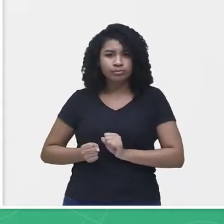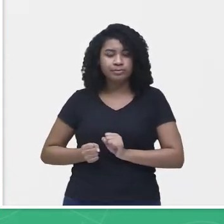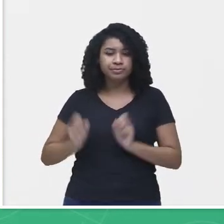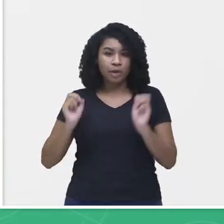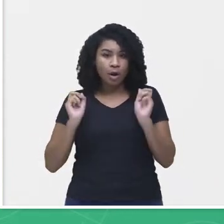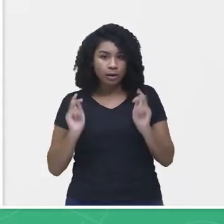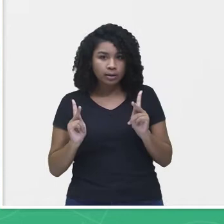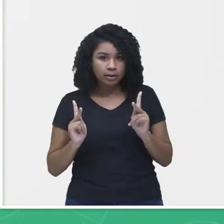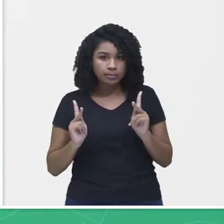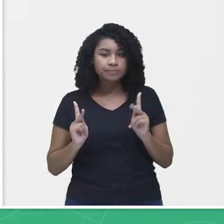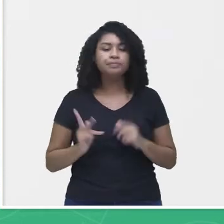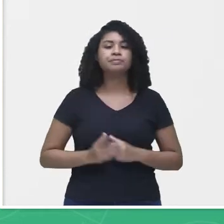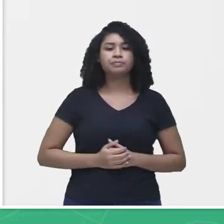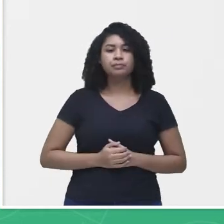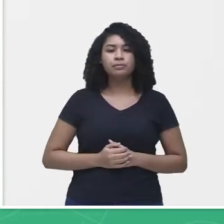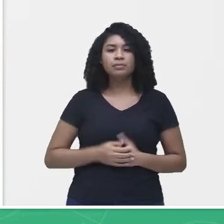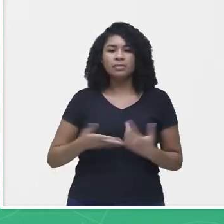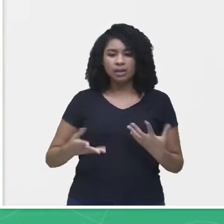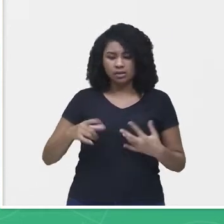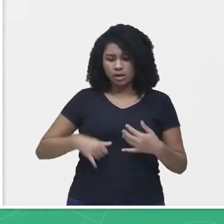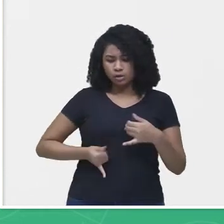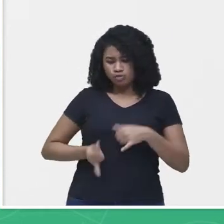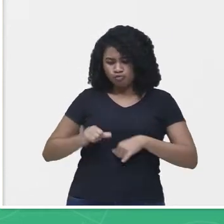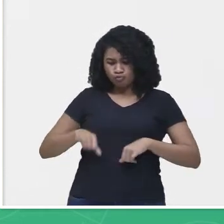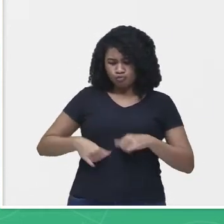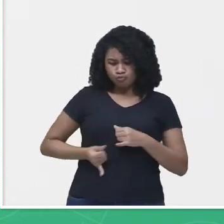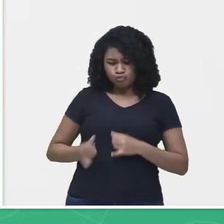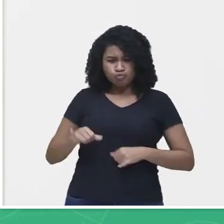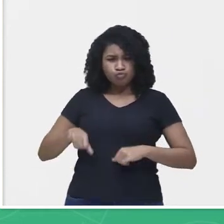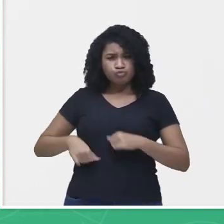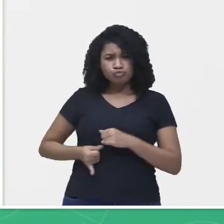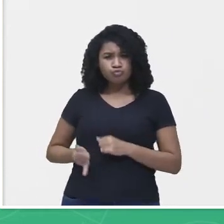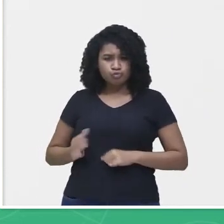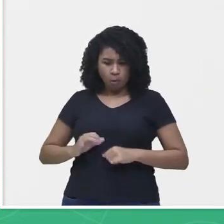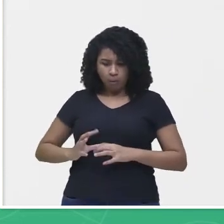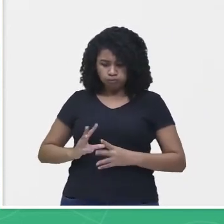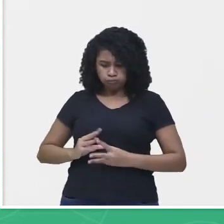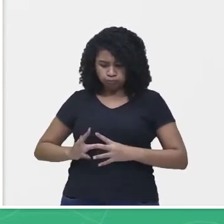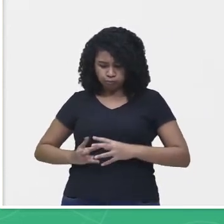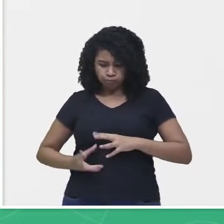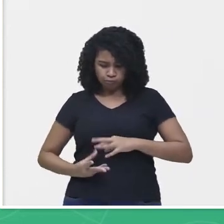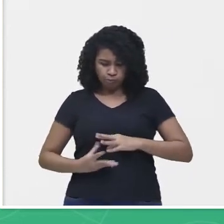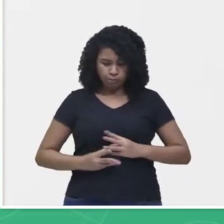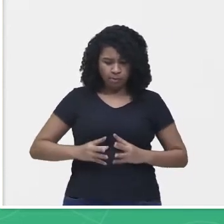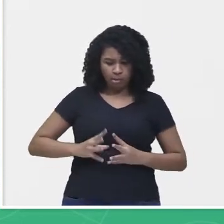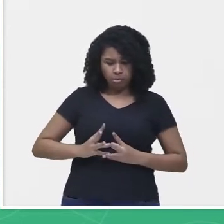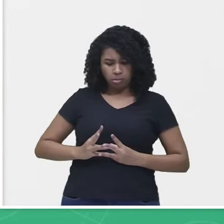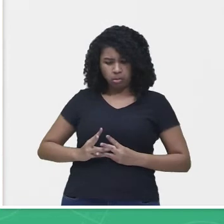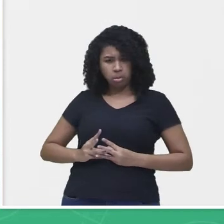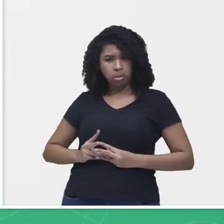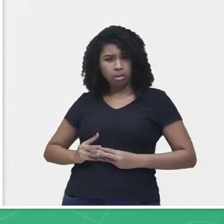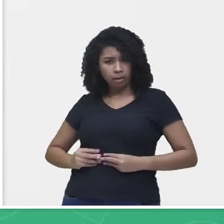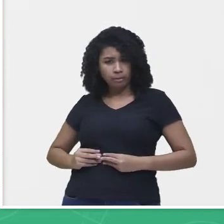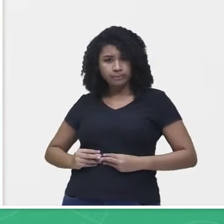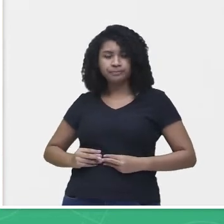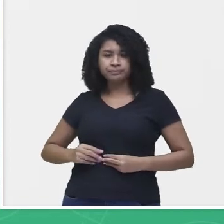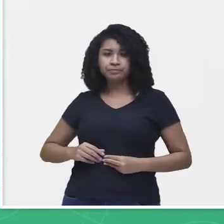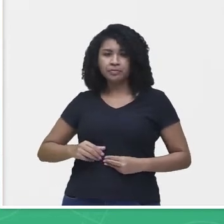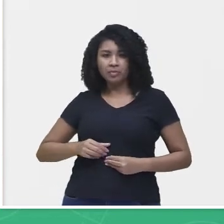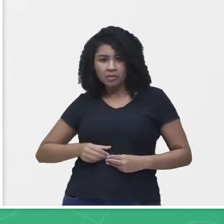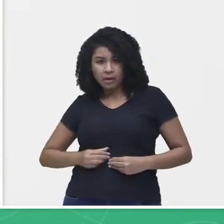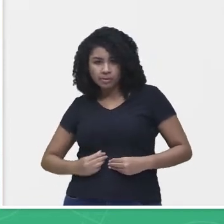pâncreas. E aí, por ação desses sucos e da bile, ele passa a ser chamado de quilo. Então, ele vai para o intestino